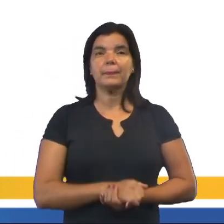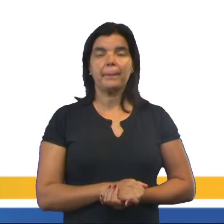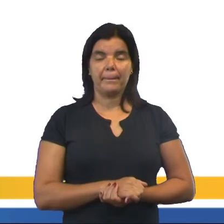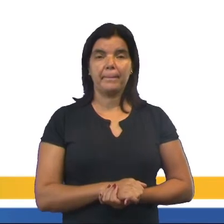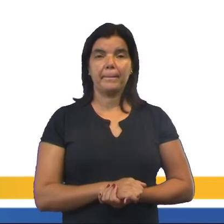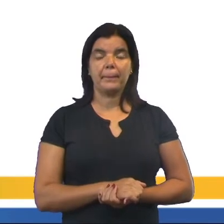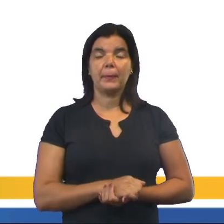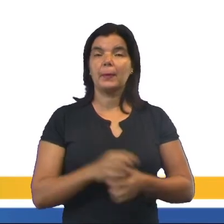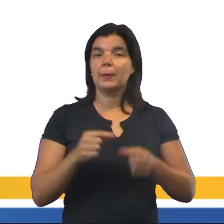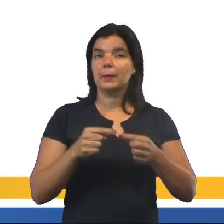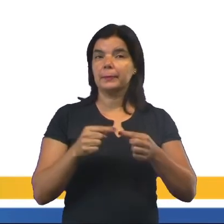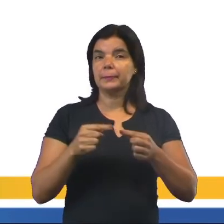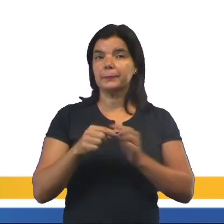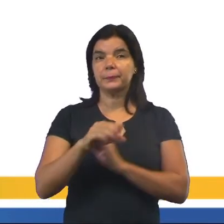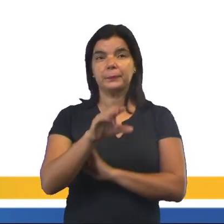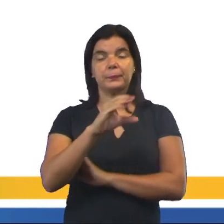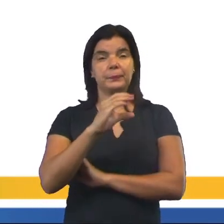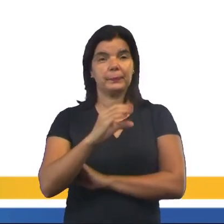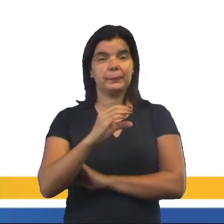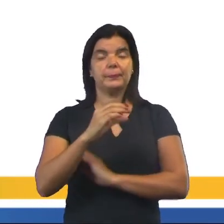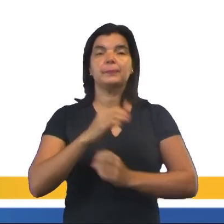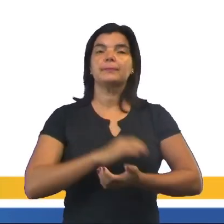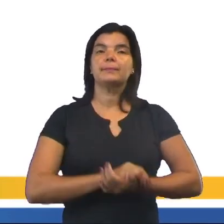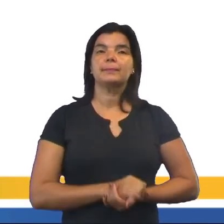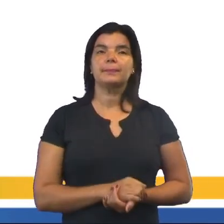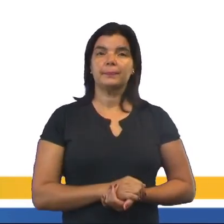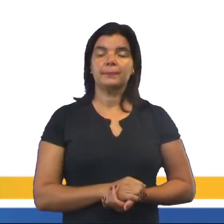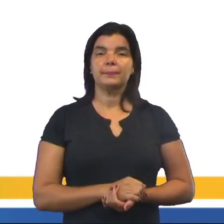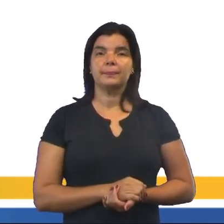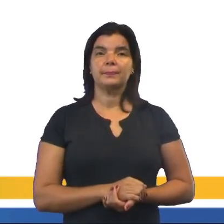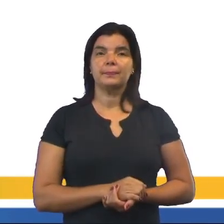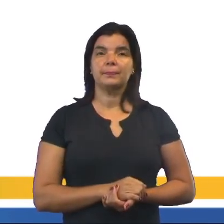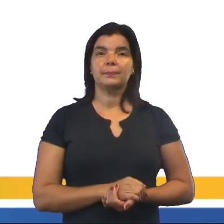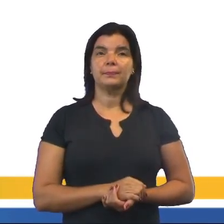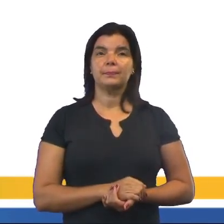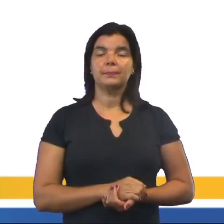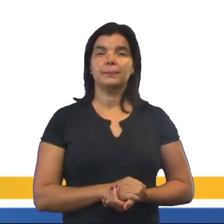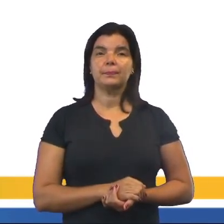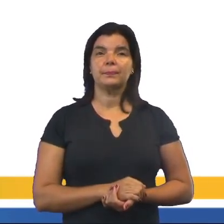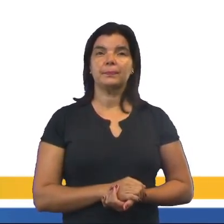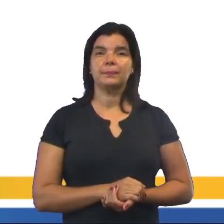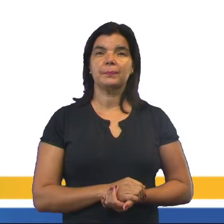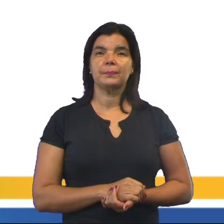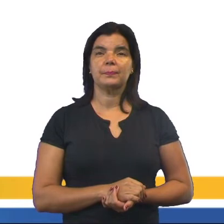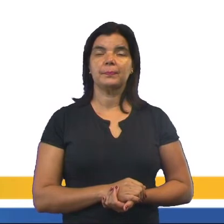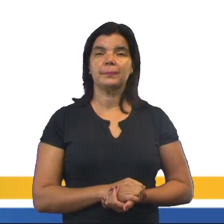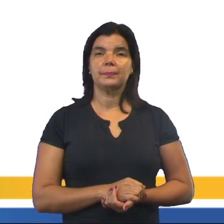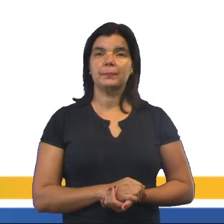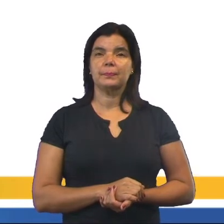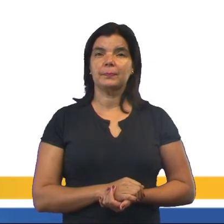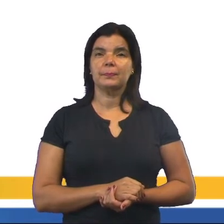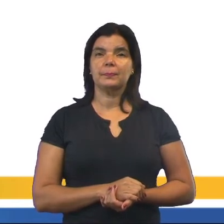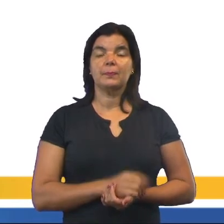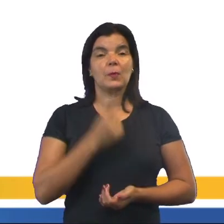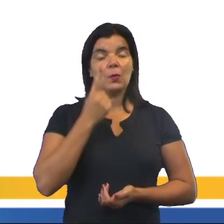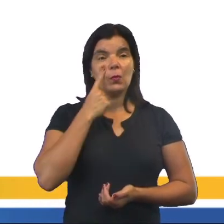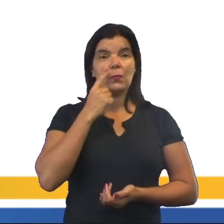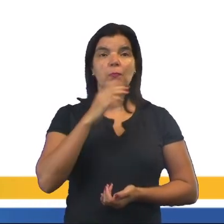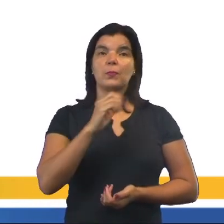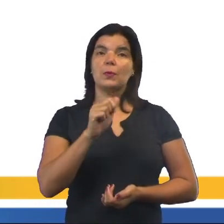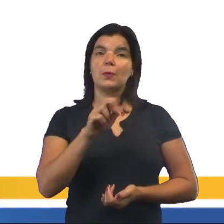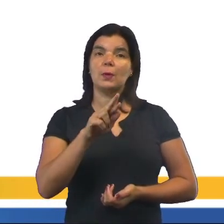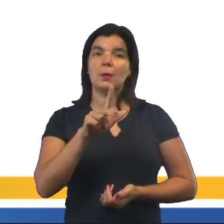expressão de tempo que combina é yesterday. E a frase fica: I saw Carla yesterday. Eu vi